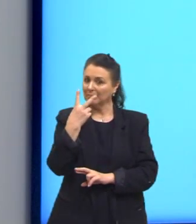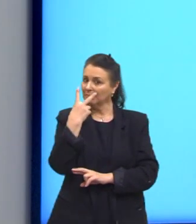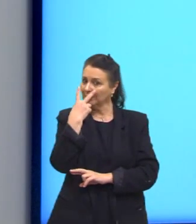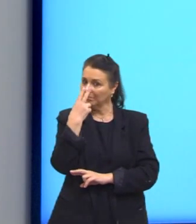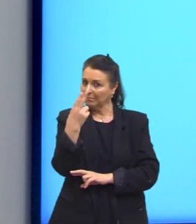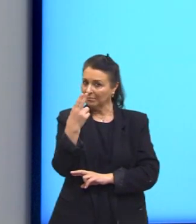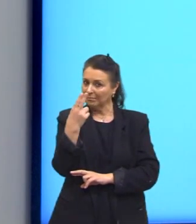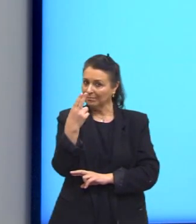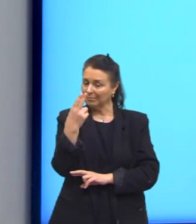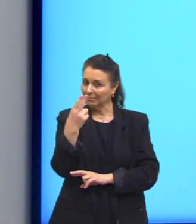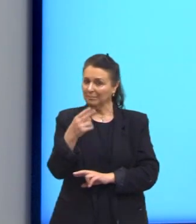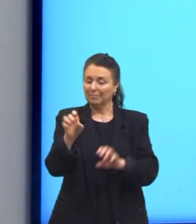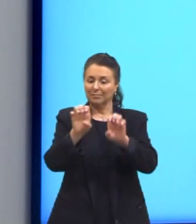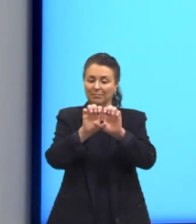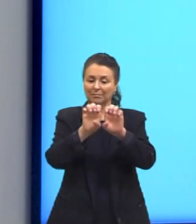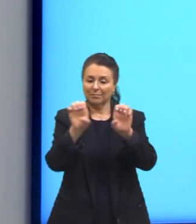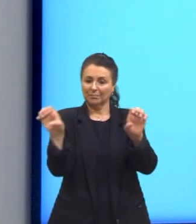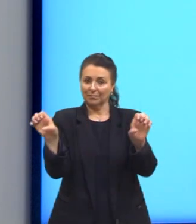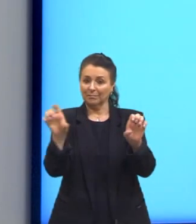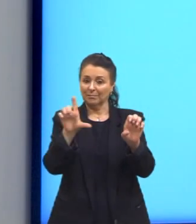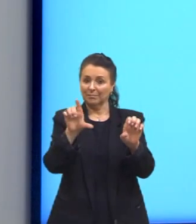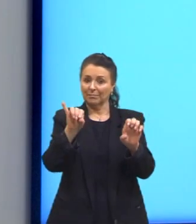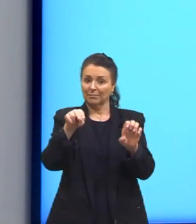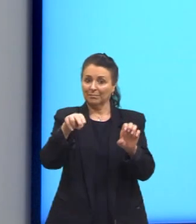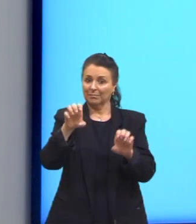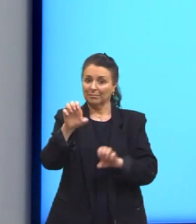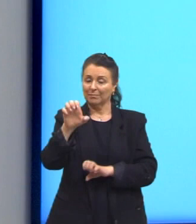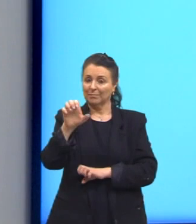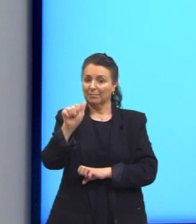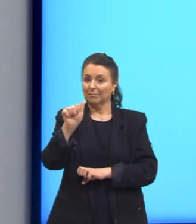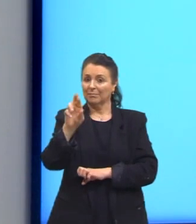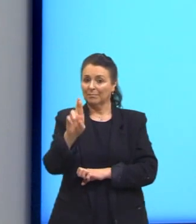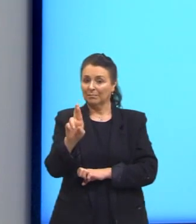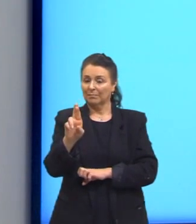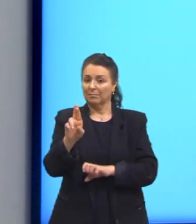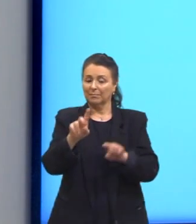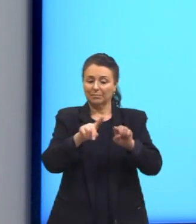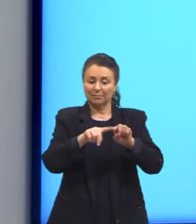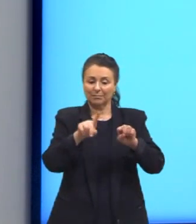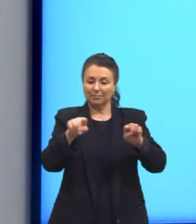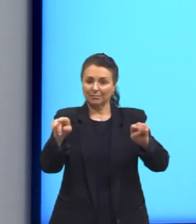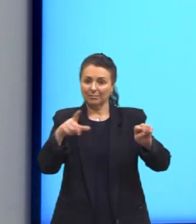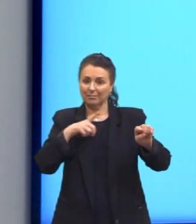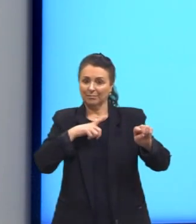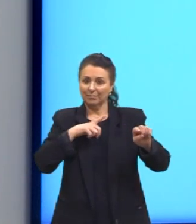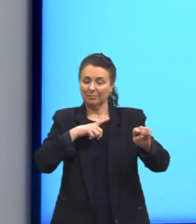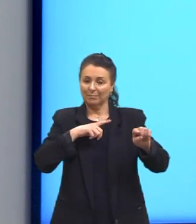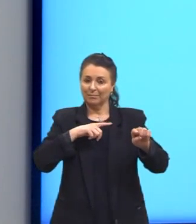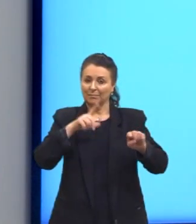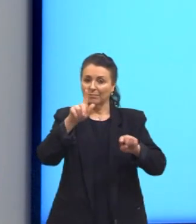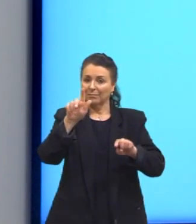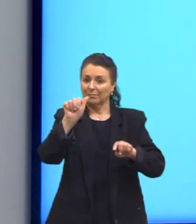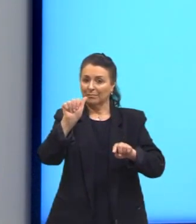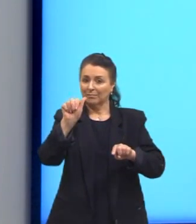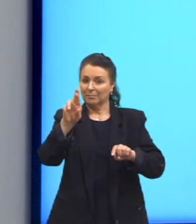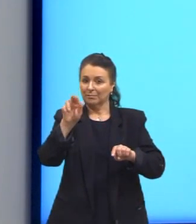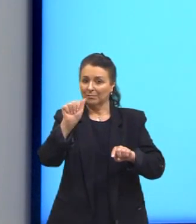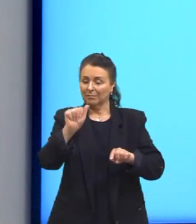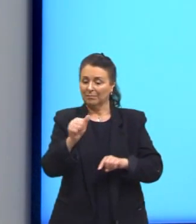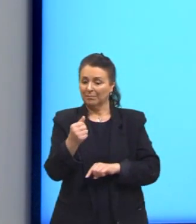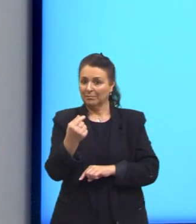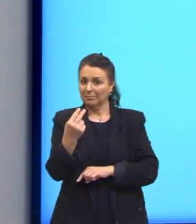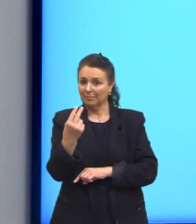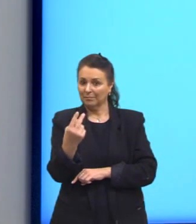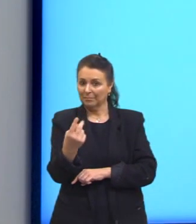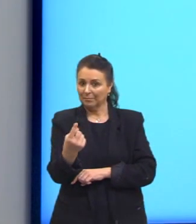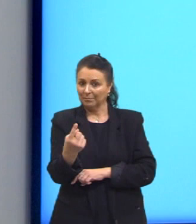Nós dizemos que uma equação é linear quando as suas variáveis possuem grau 1. Geralmente, os